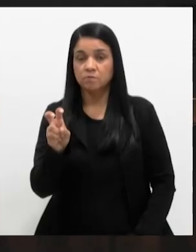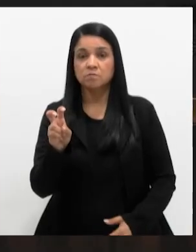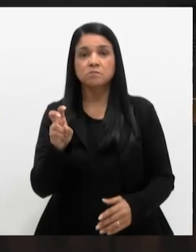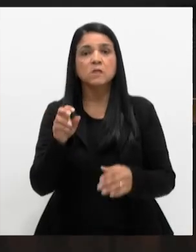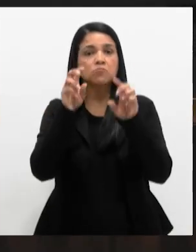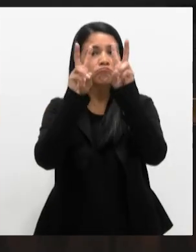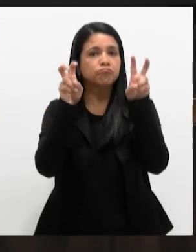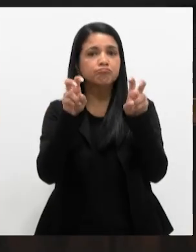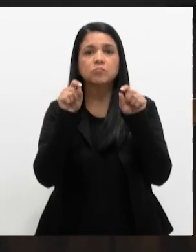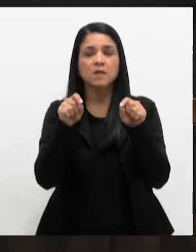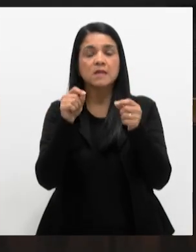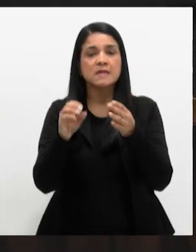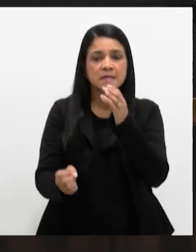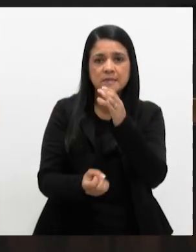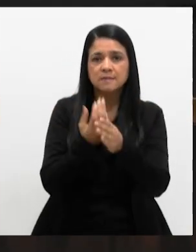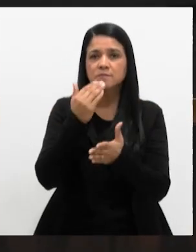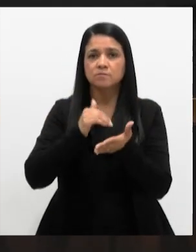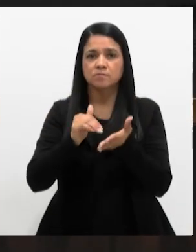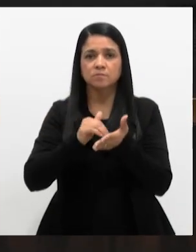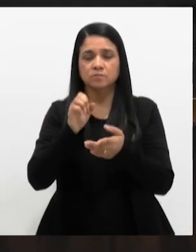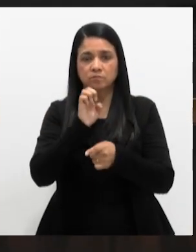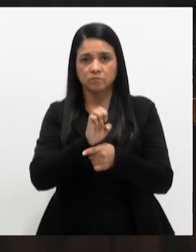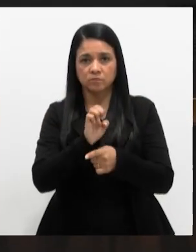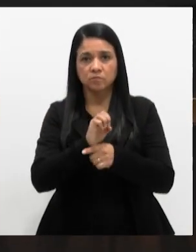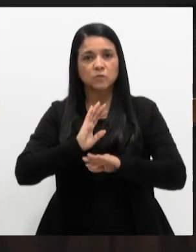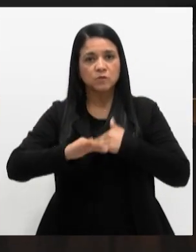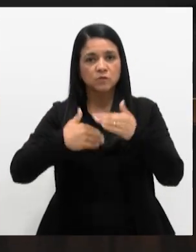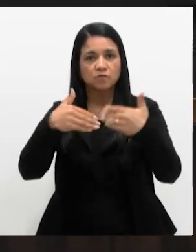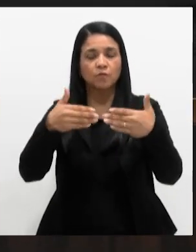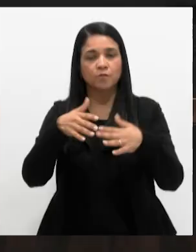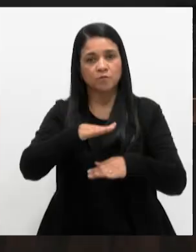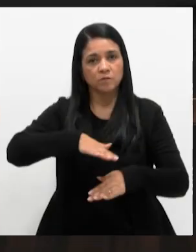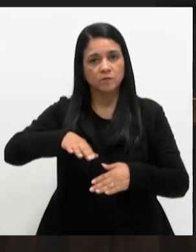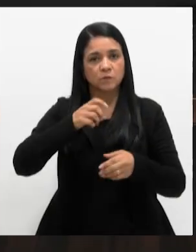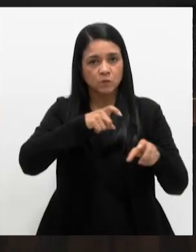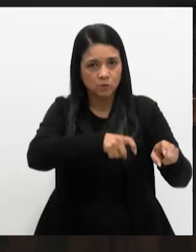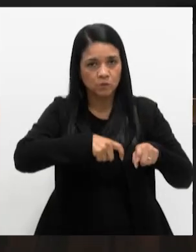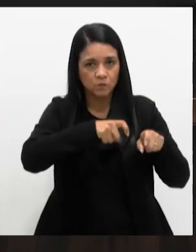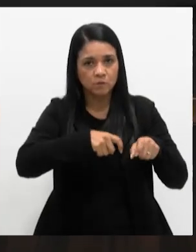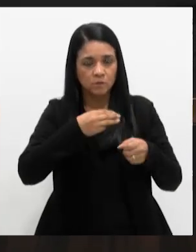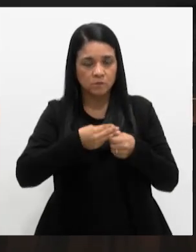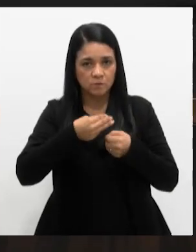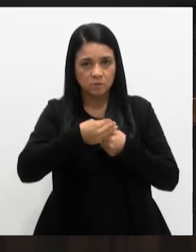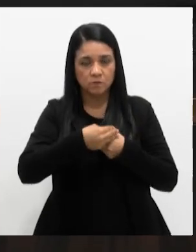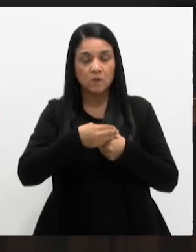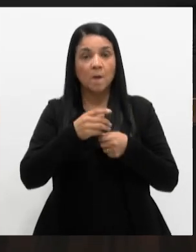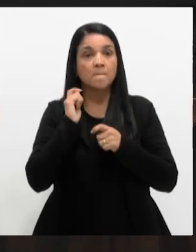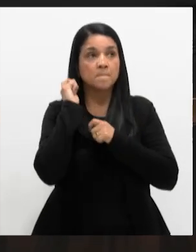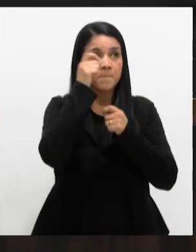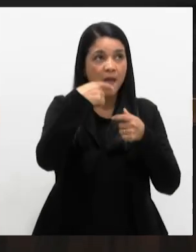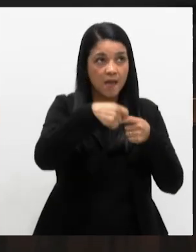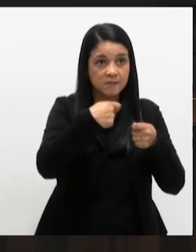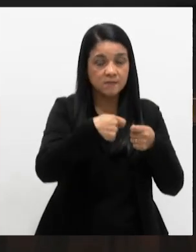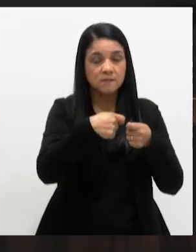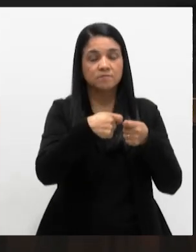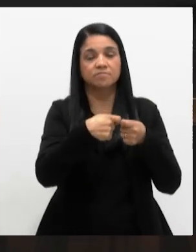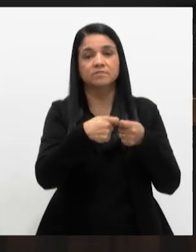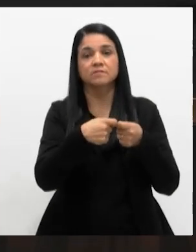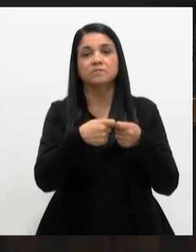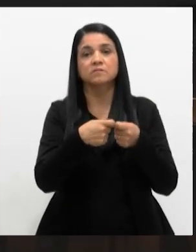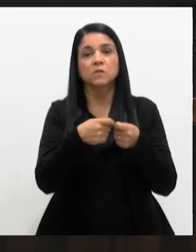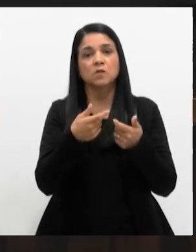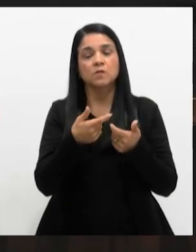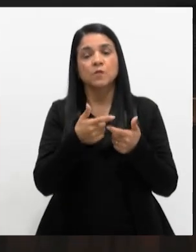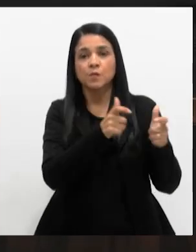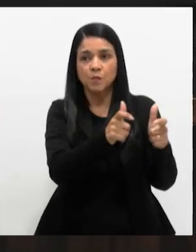sobre a criação da Secretaria de Estado de Desenvolvimento Regional do Interior, Pesca e Agricultura Familiar e dá outras